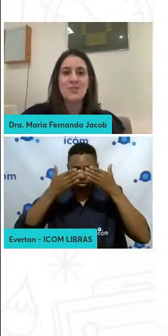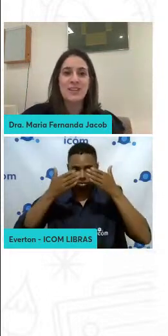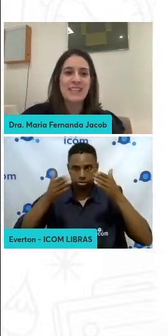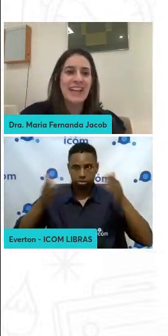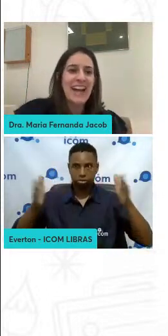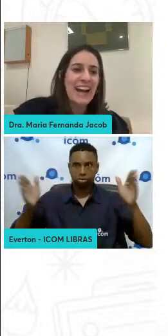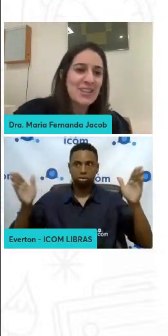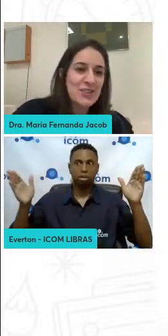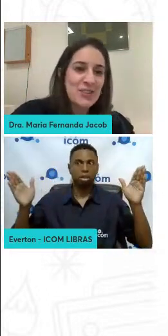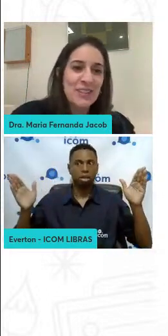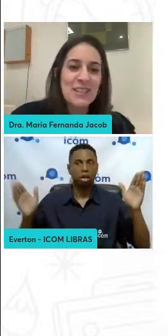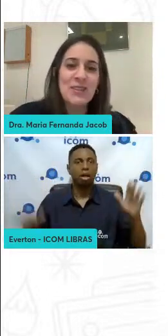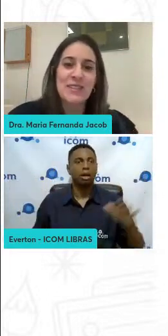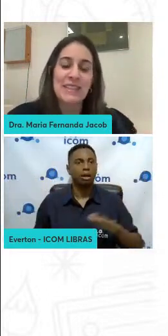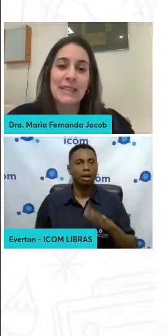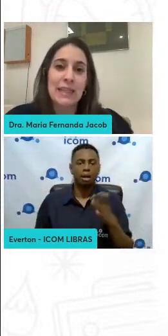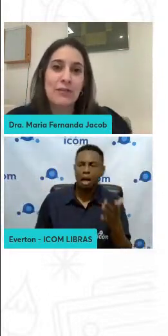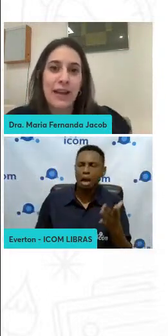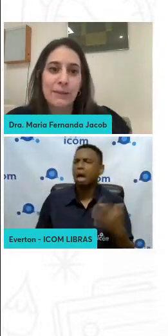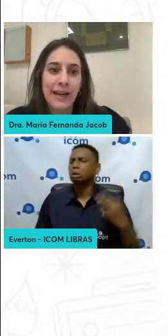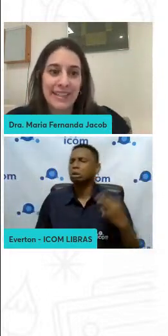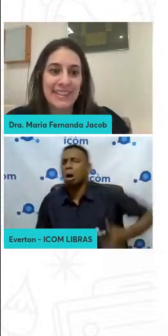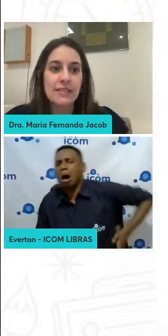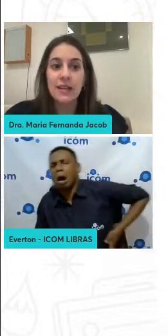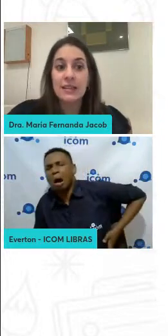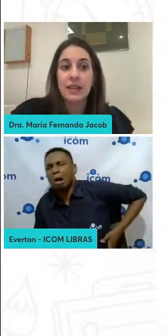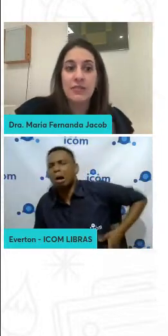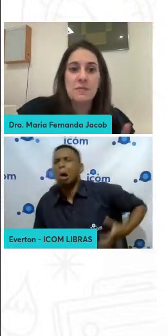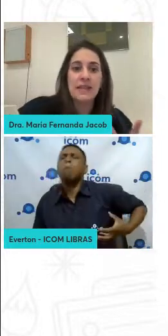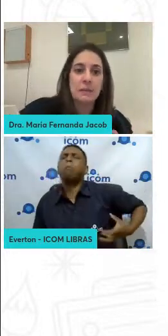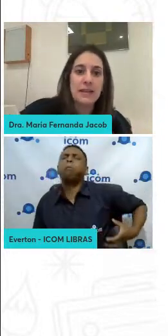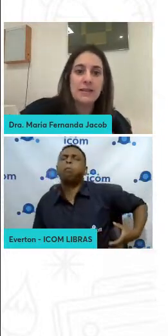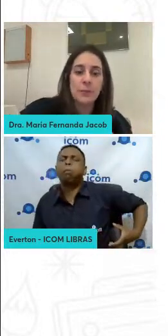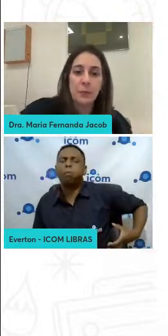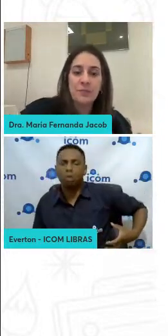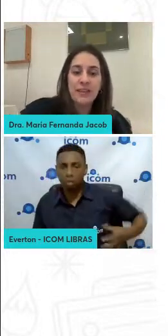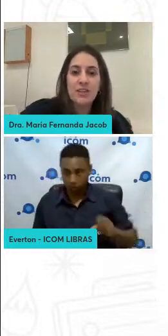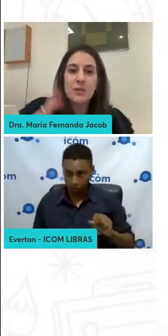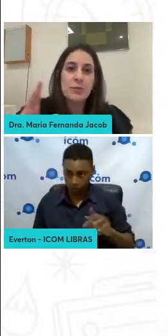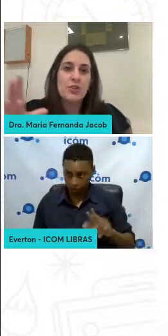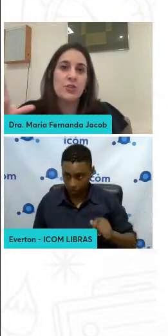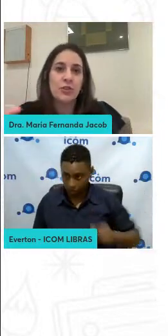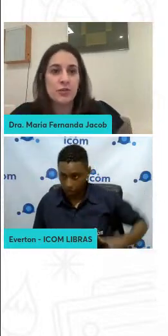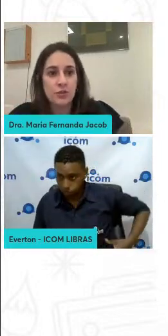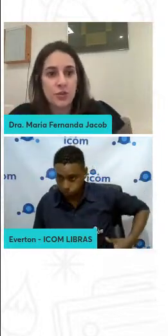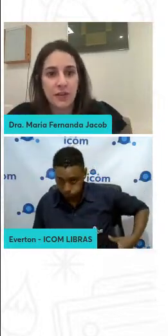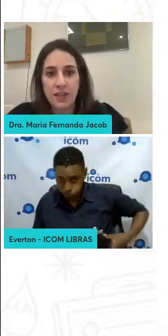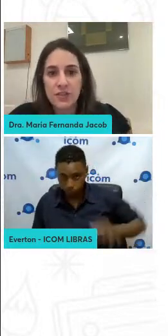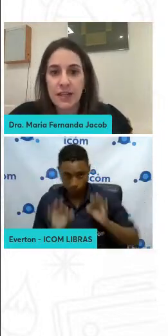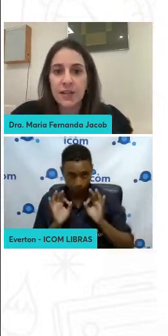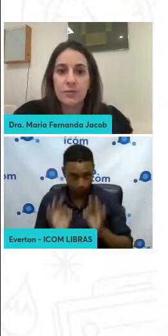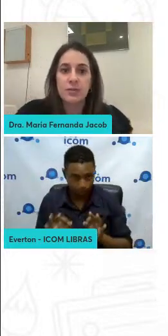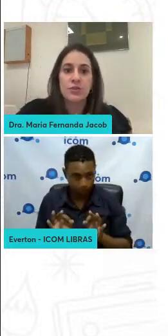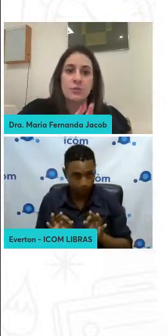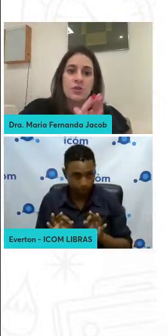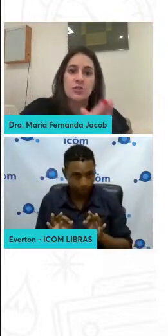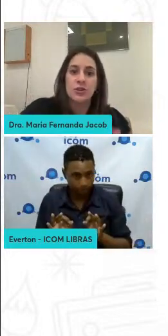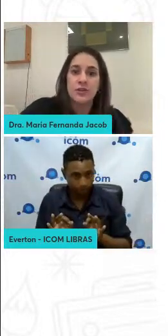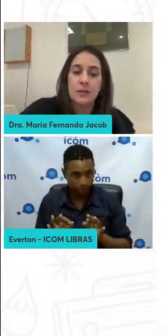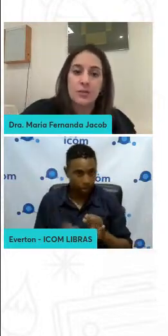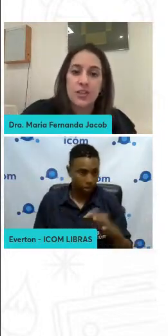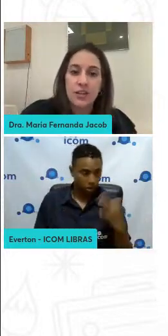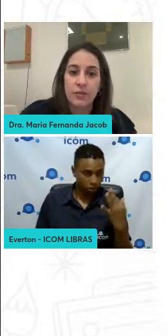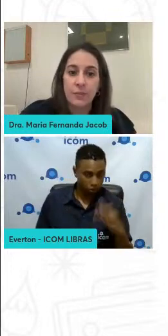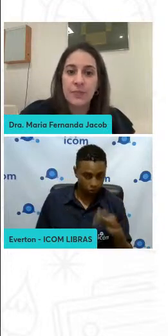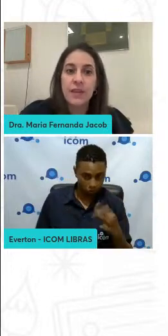chega para a gente e fala assim, eu tô com dor nas costas, ela tá inflamada. Será que tá inflamada mesmo? Que tipo de dor eu estou de frente? Será que é um tipo de